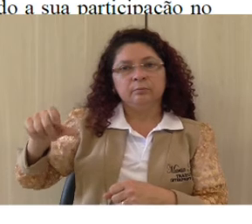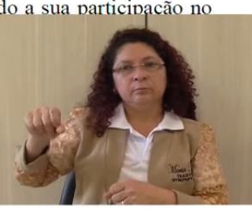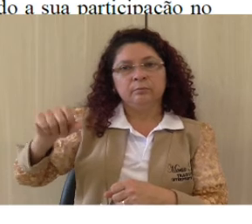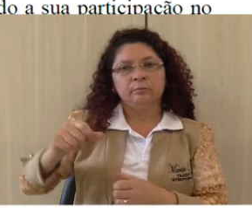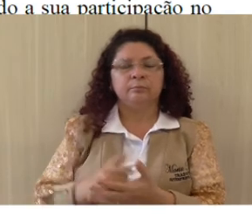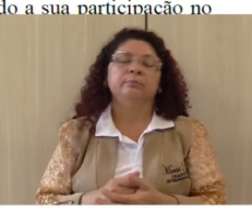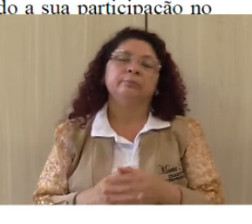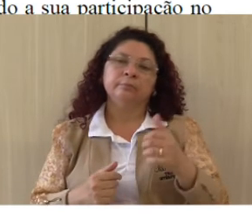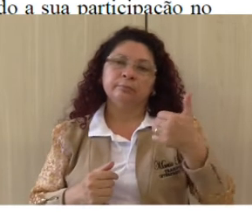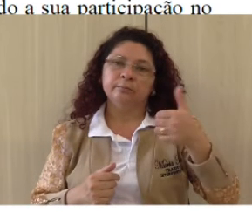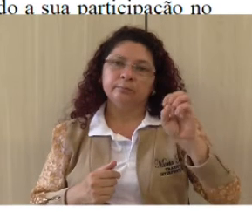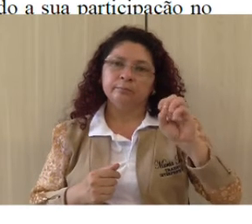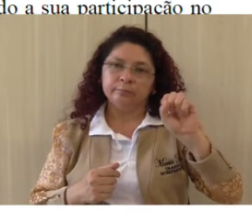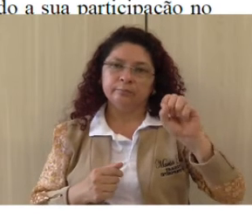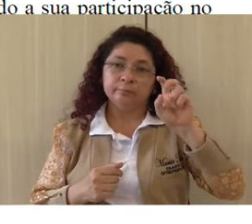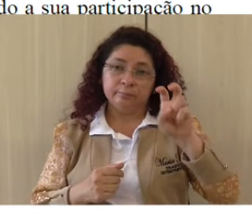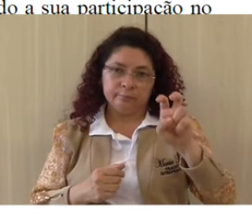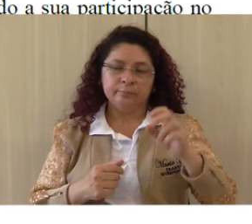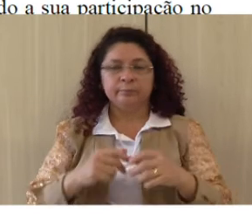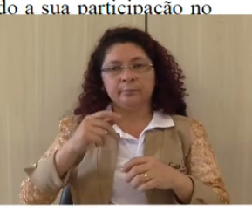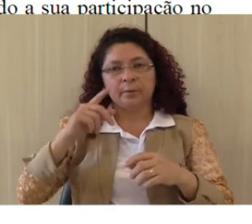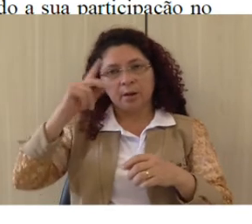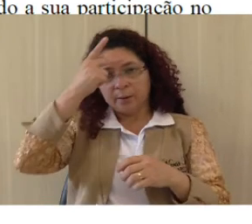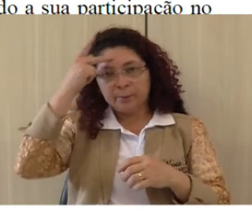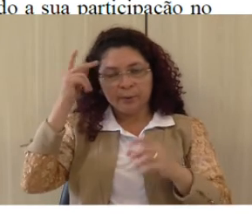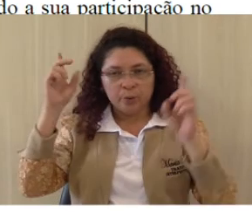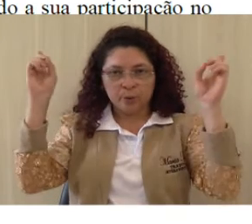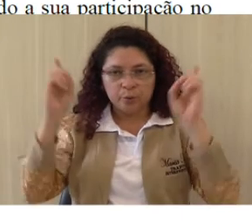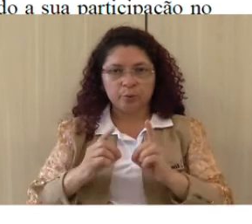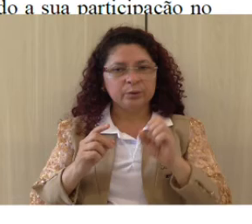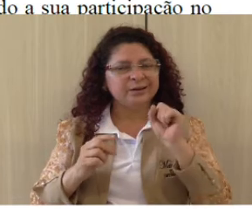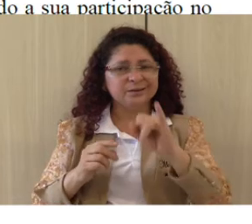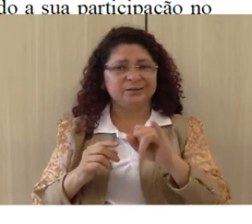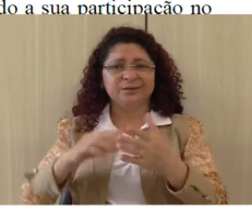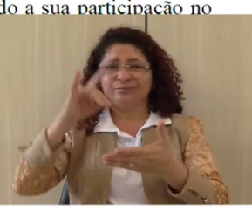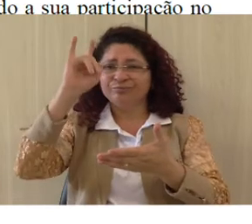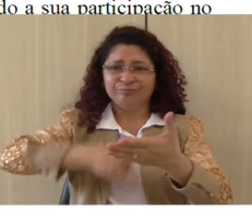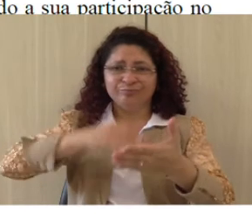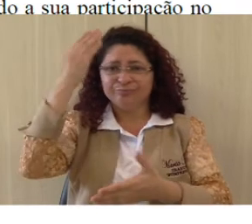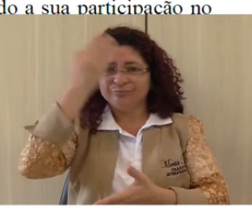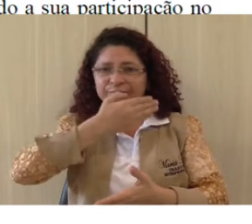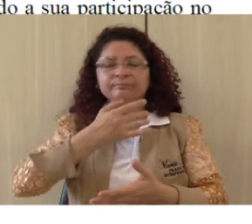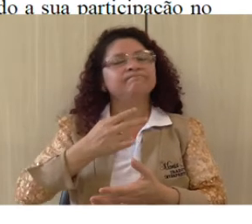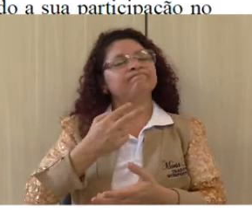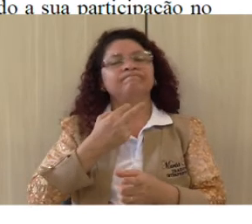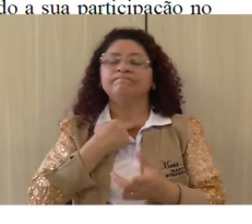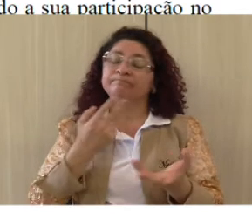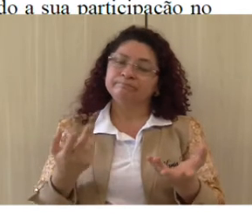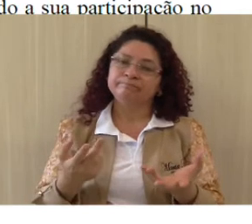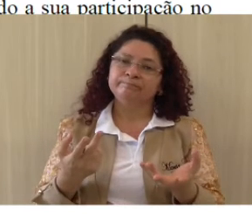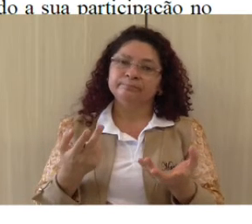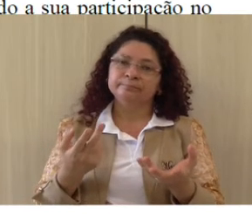Item 10.5. O candidato com deficiência que não entregar o requerimento informando sua condição